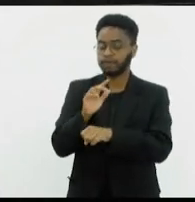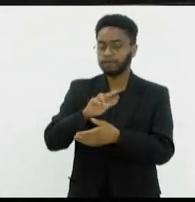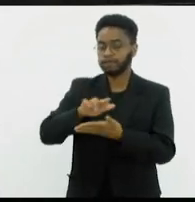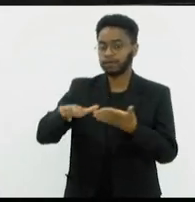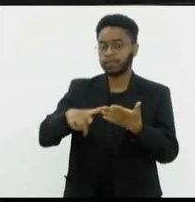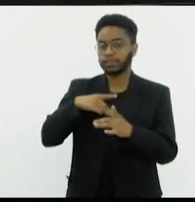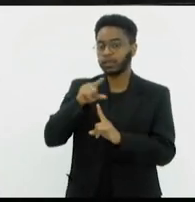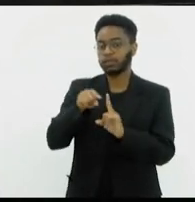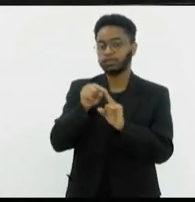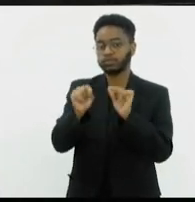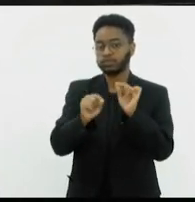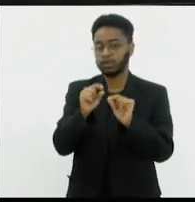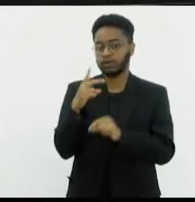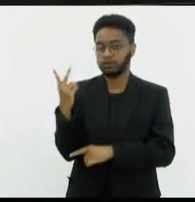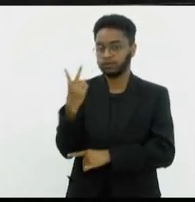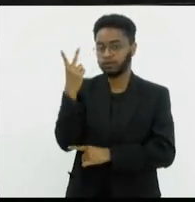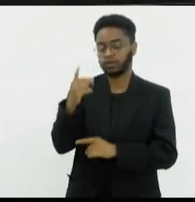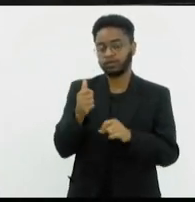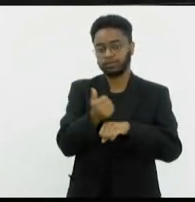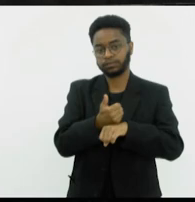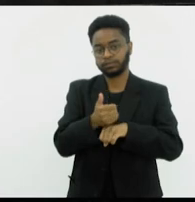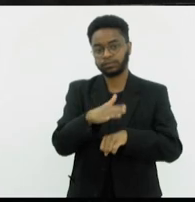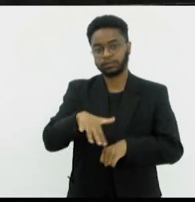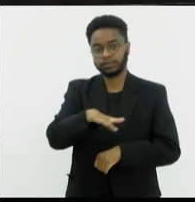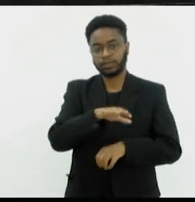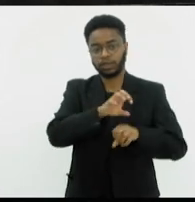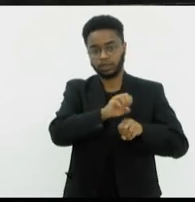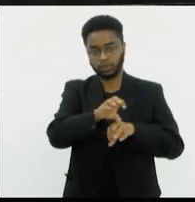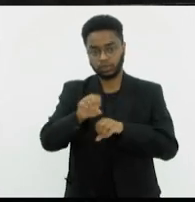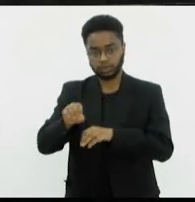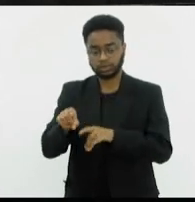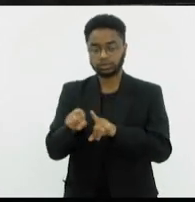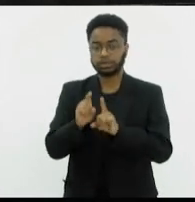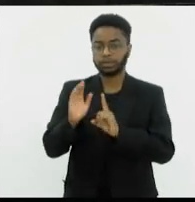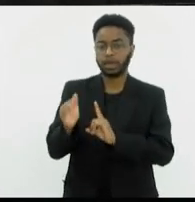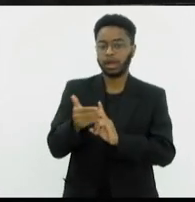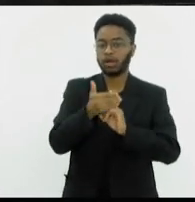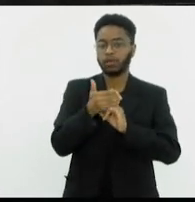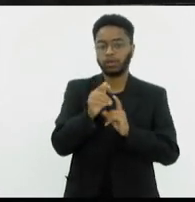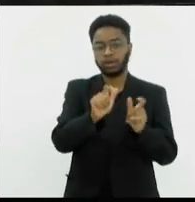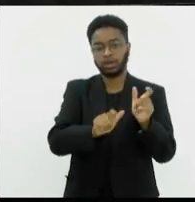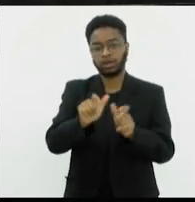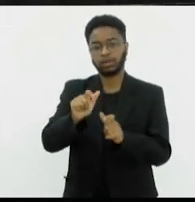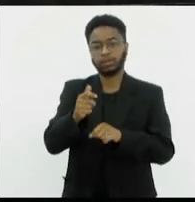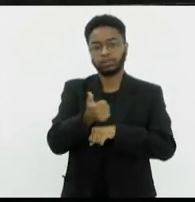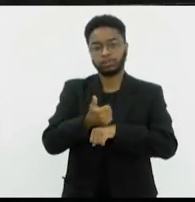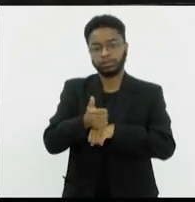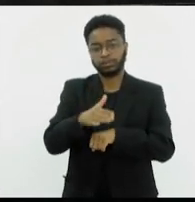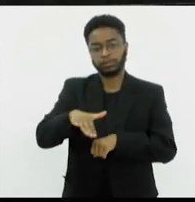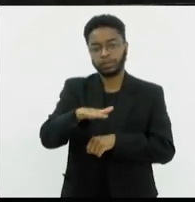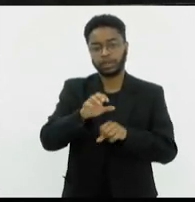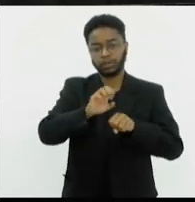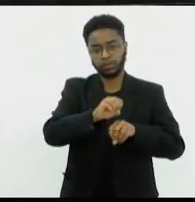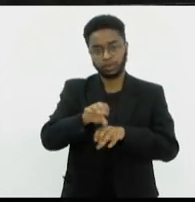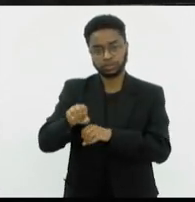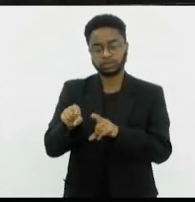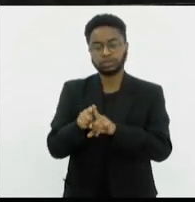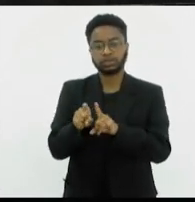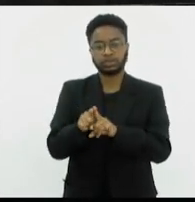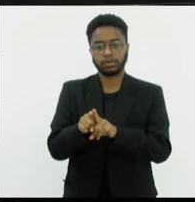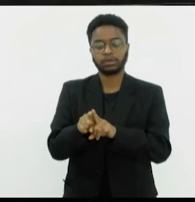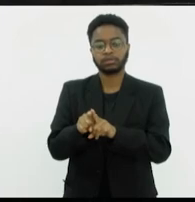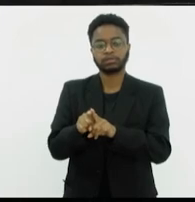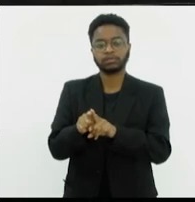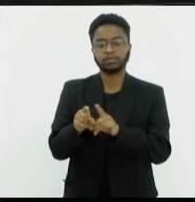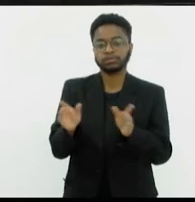objetivo valorizar os profissionais de educação, acolher esses profissionais de educação, capacitar